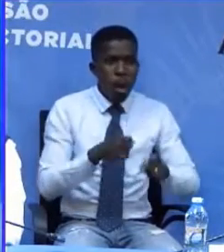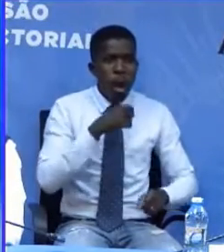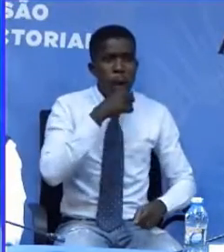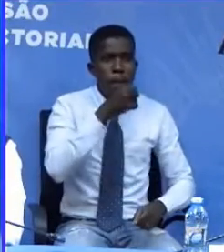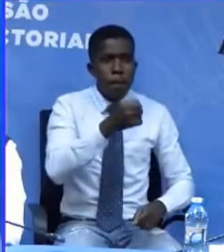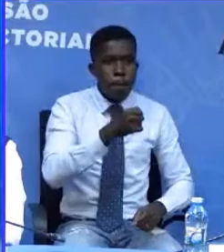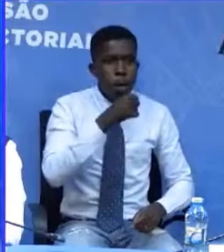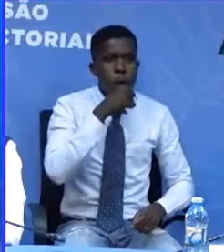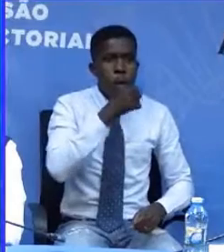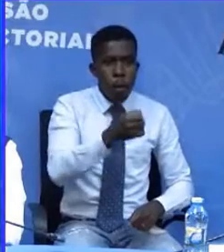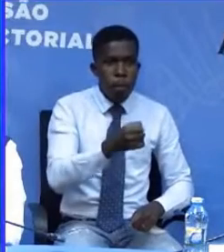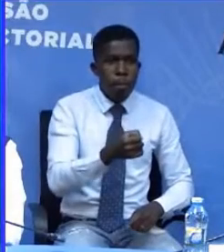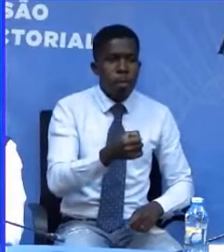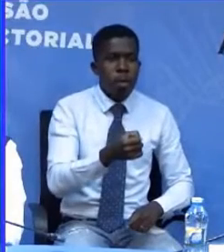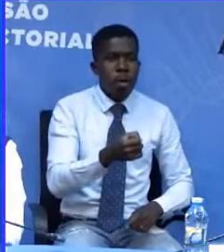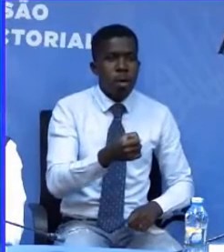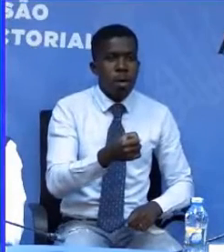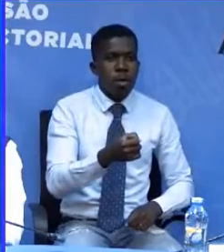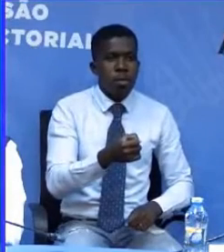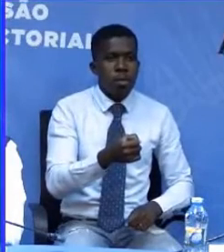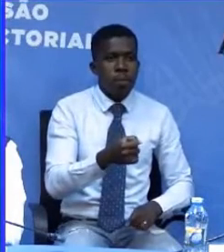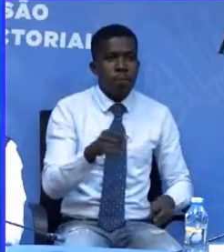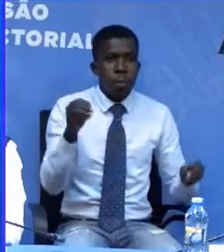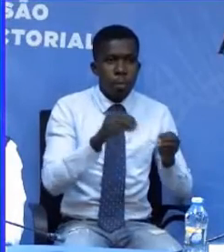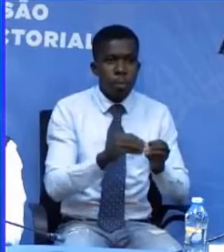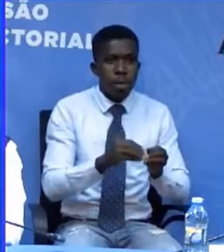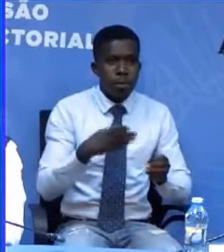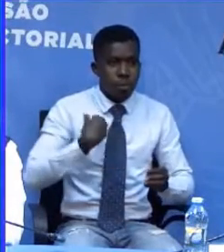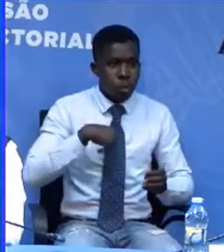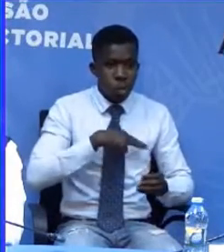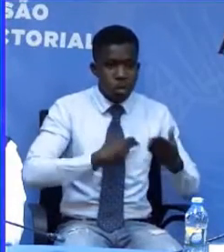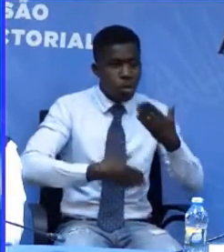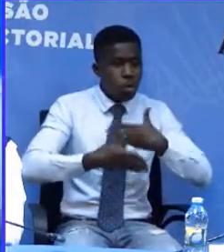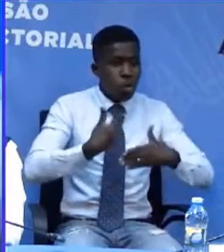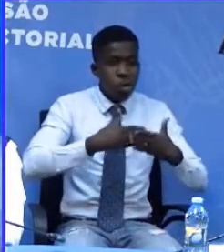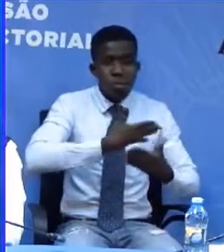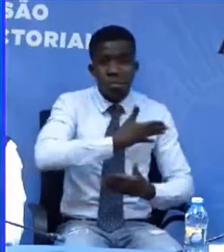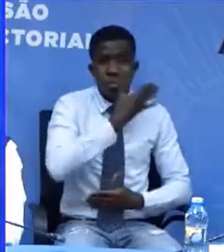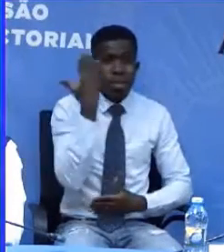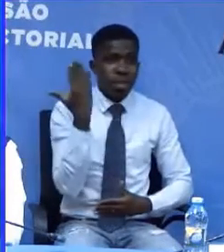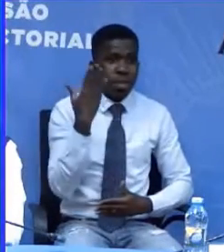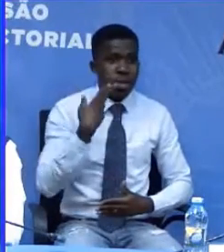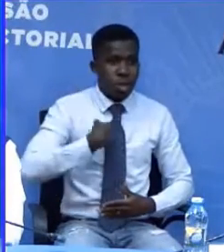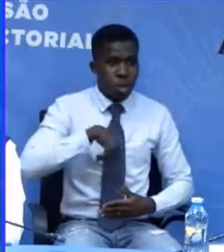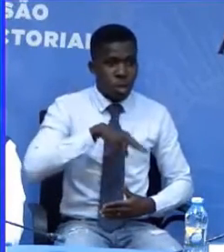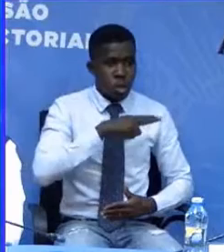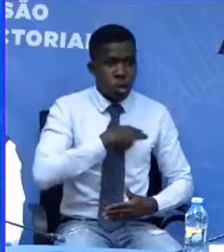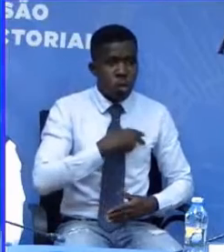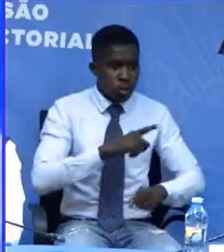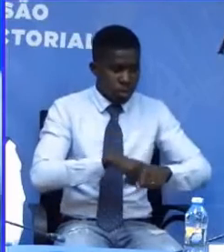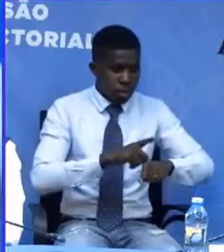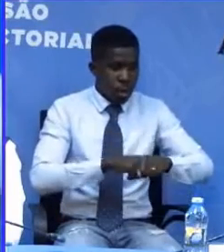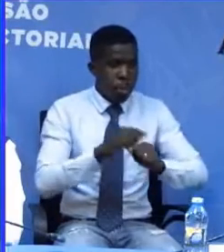a fazer hoje esta conferência de imprensa, mas nós trabalhamos todos os dias, portanto não temos horas de